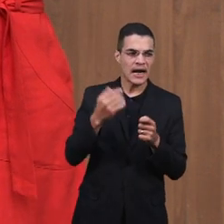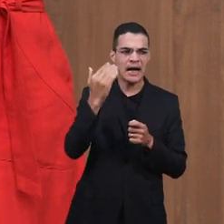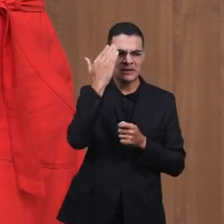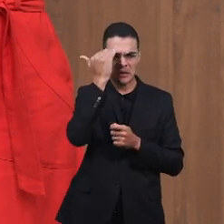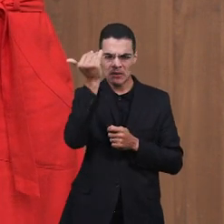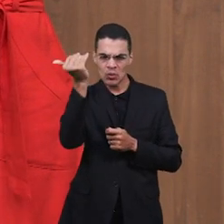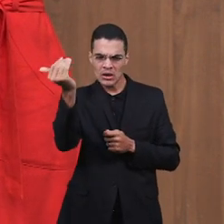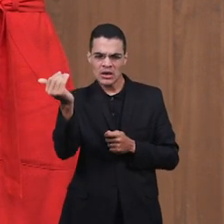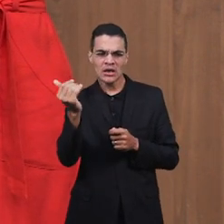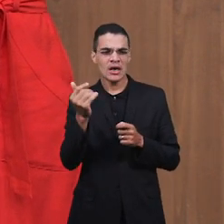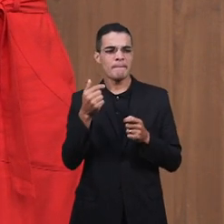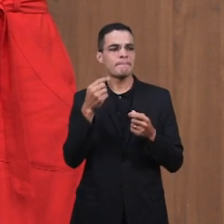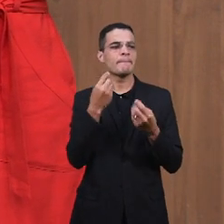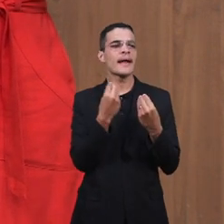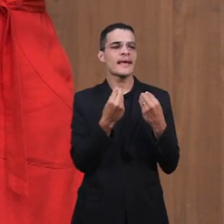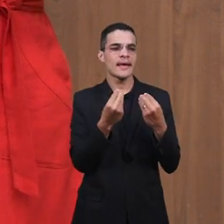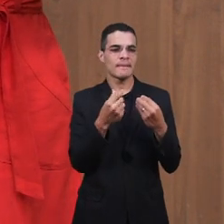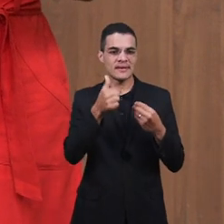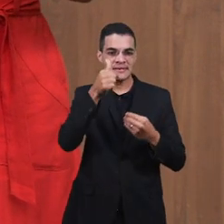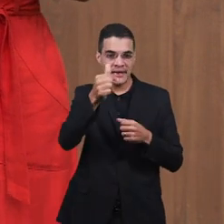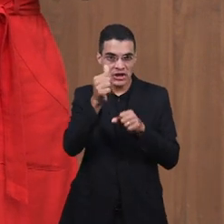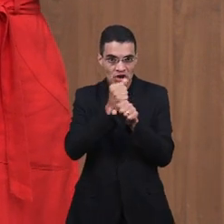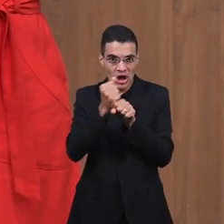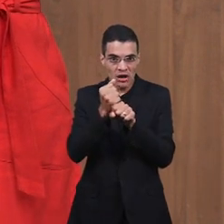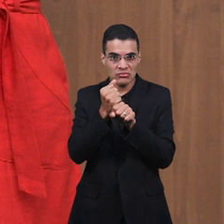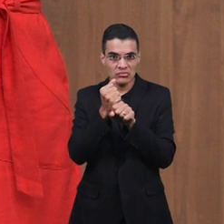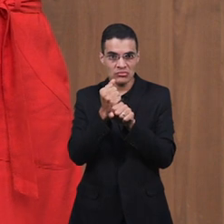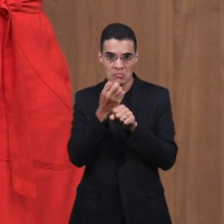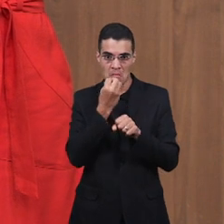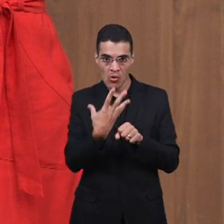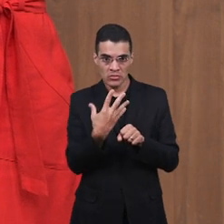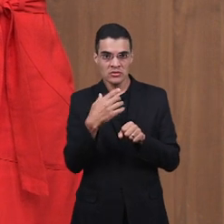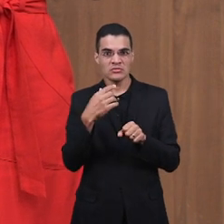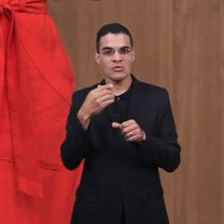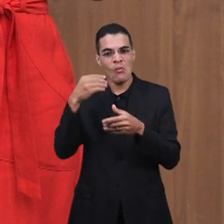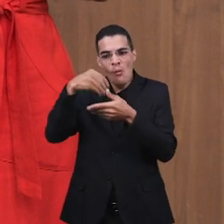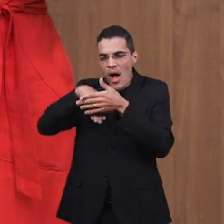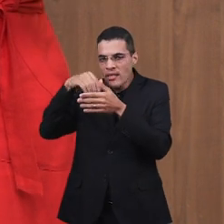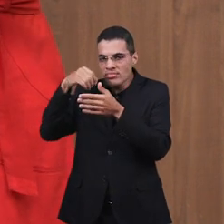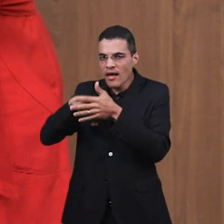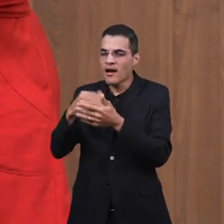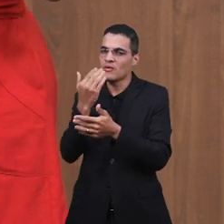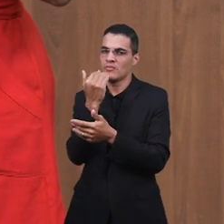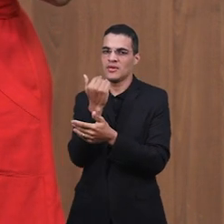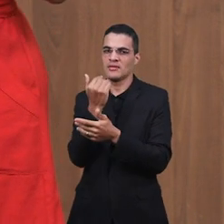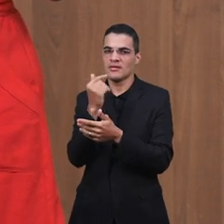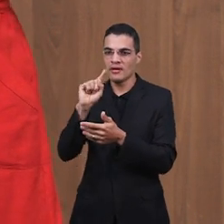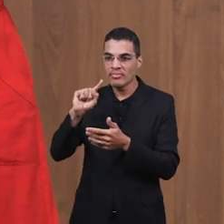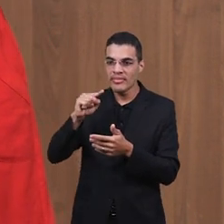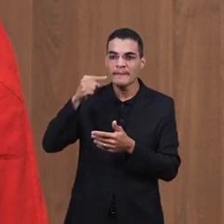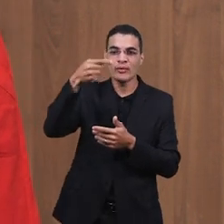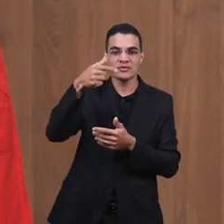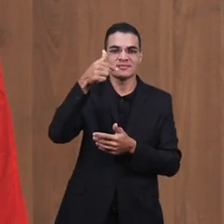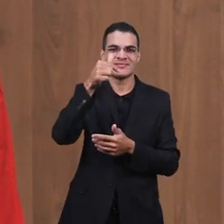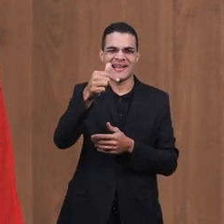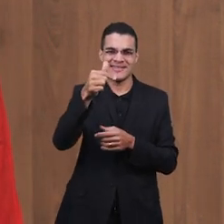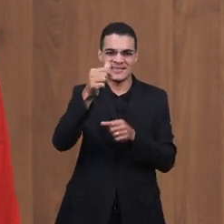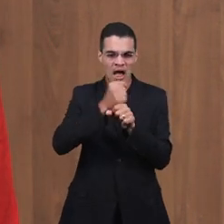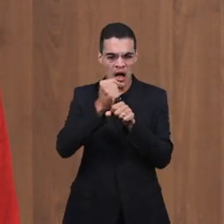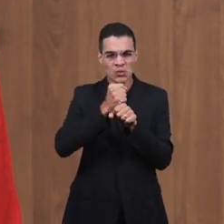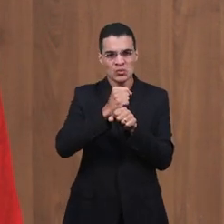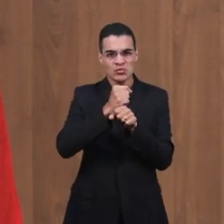para guardar alimento nos 7 anos de fartura. Aí, quando viessem